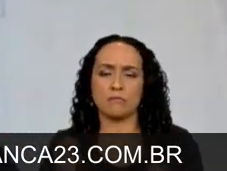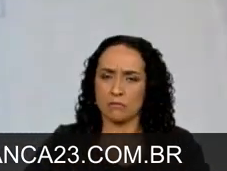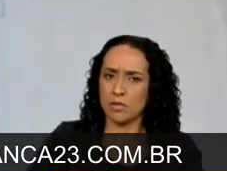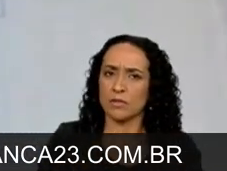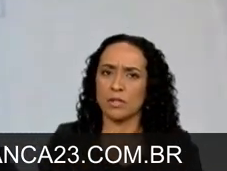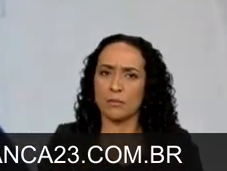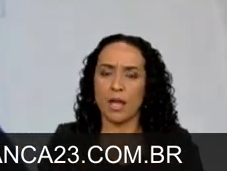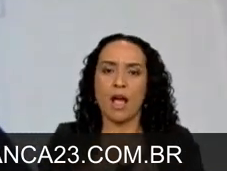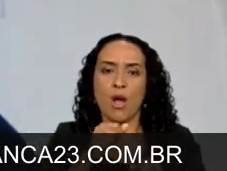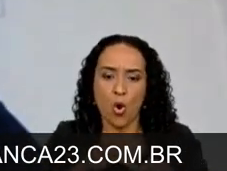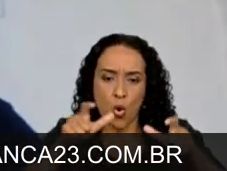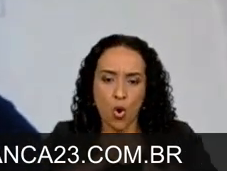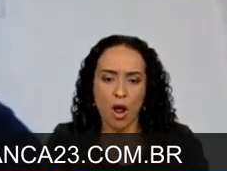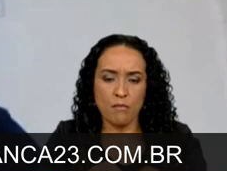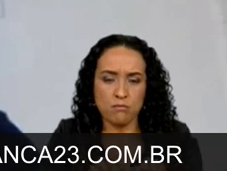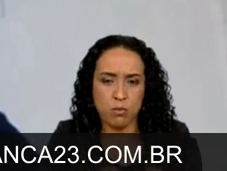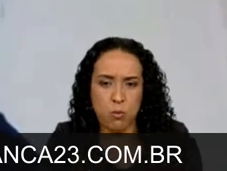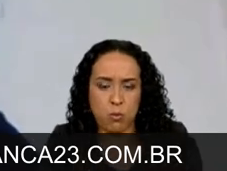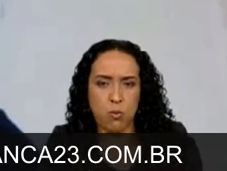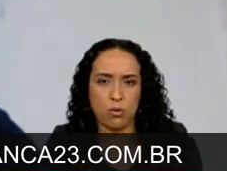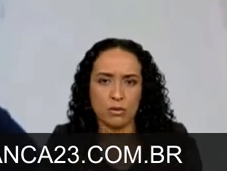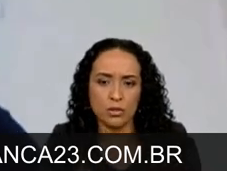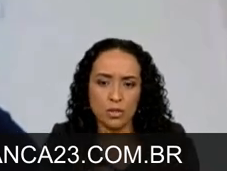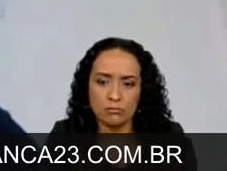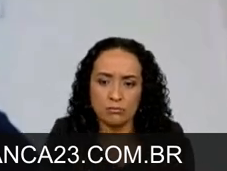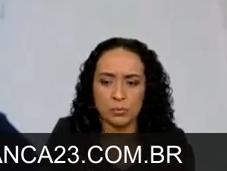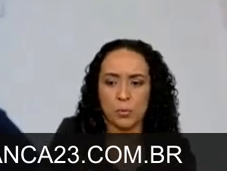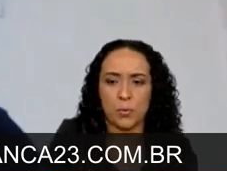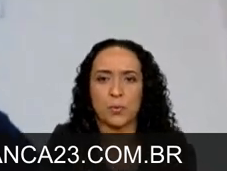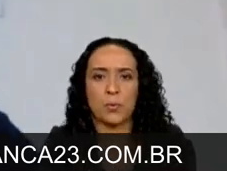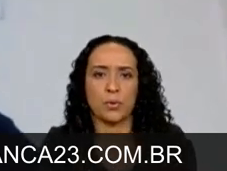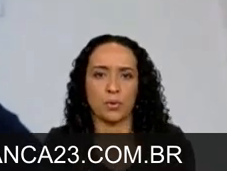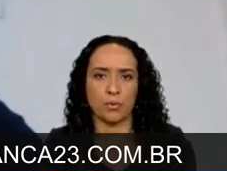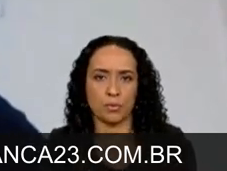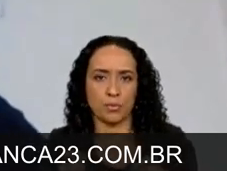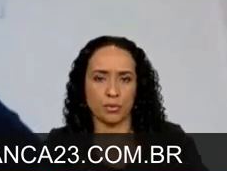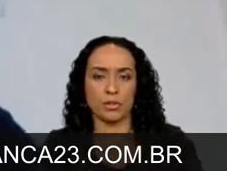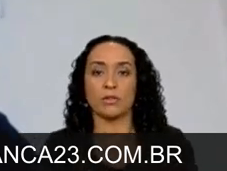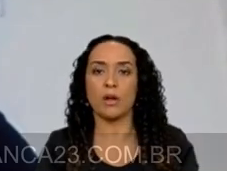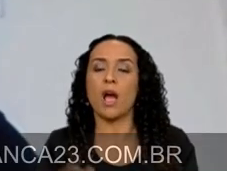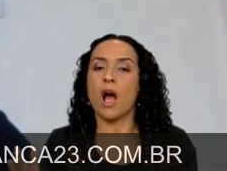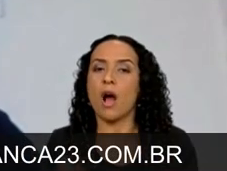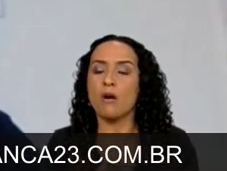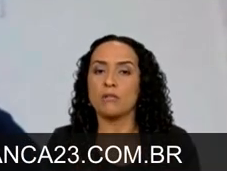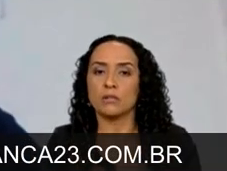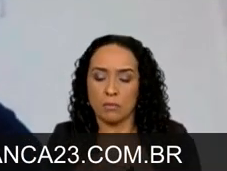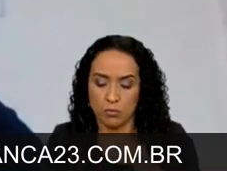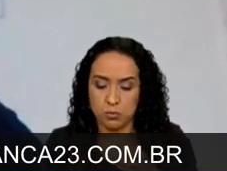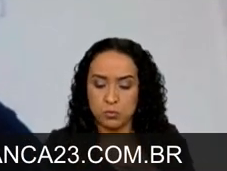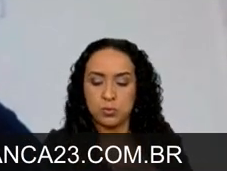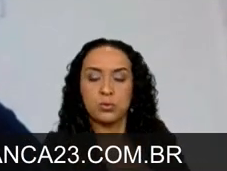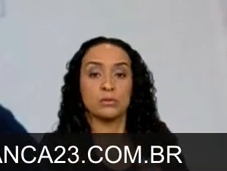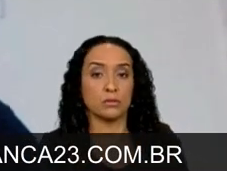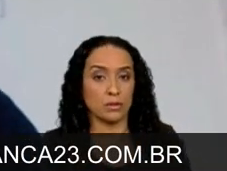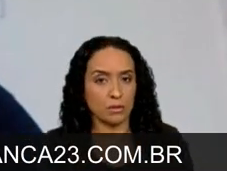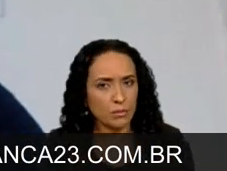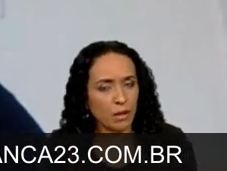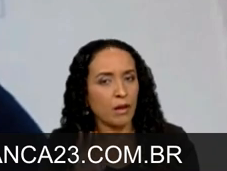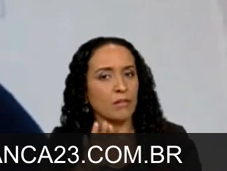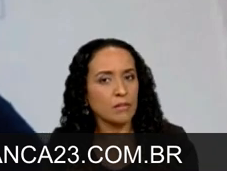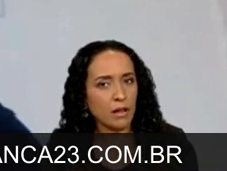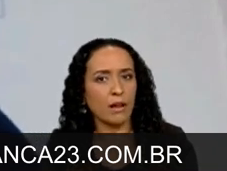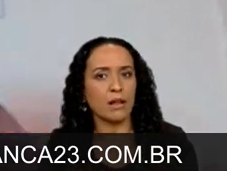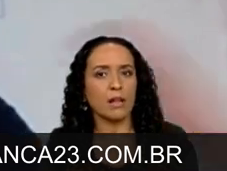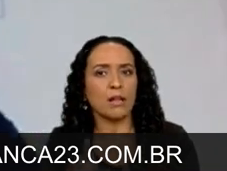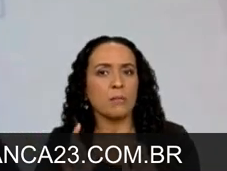parques alagáveis para ela ser alocada e escoada, como também, em alguns casos, canais e diques, para também segurar